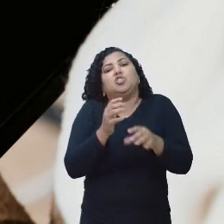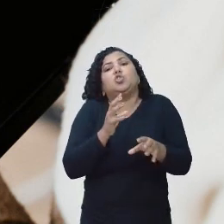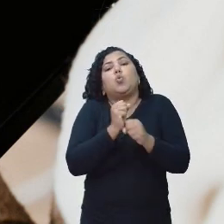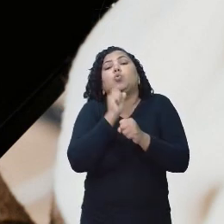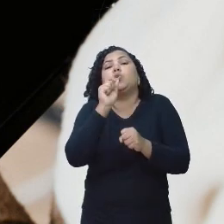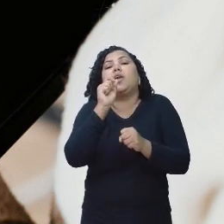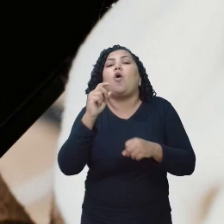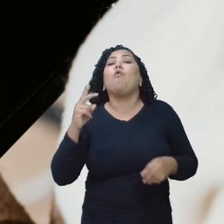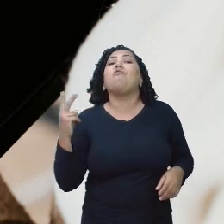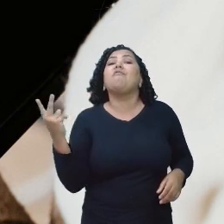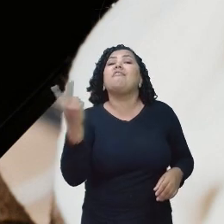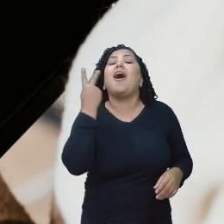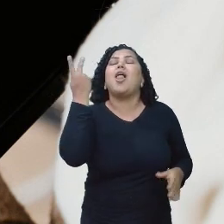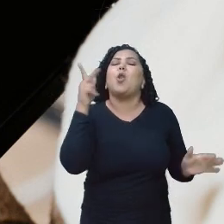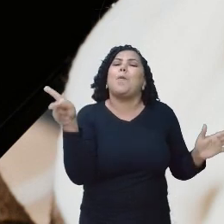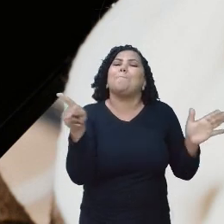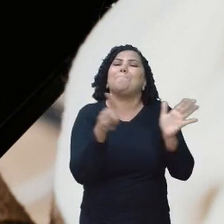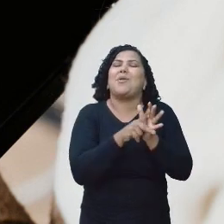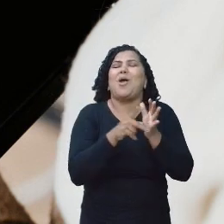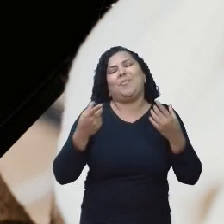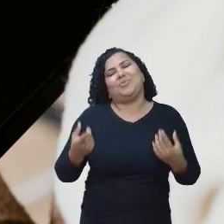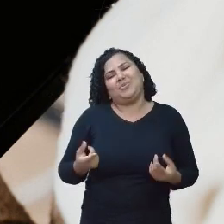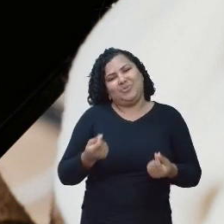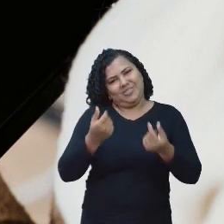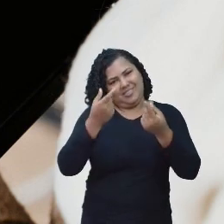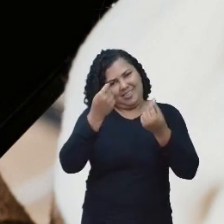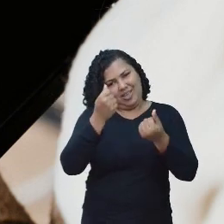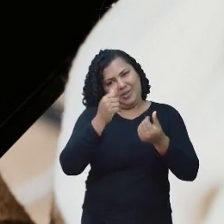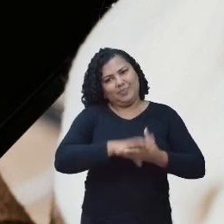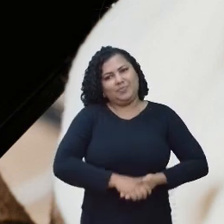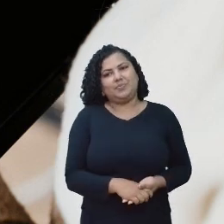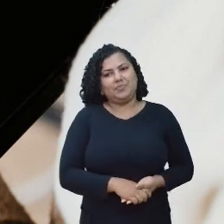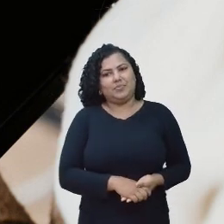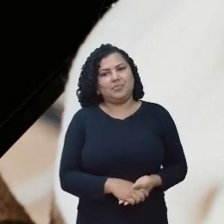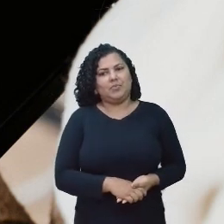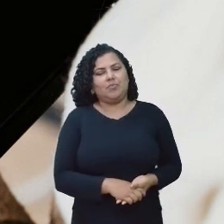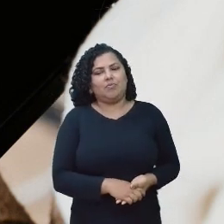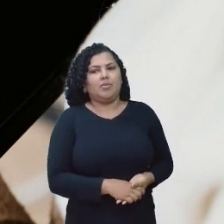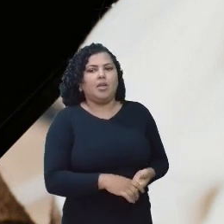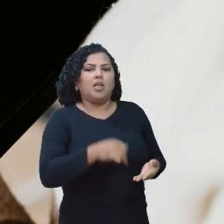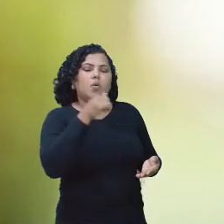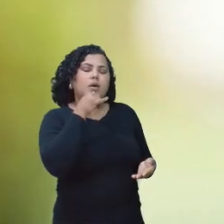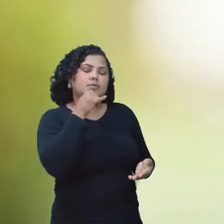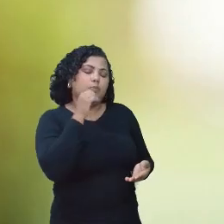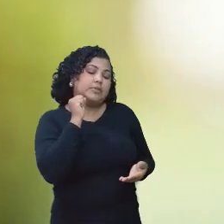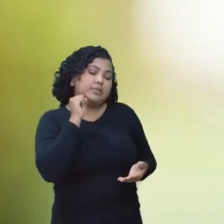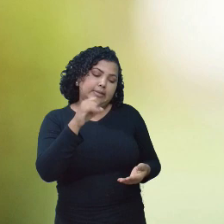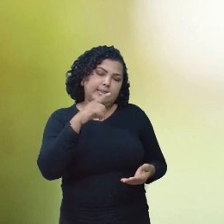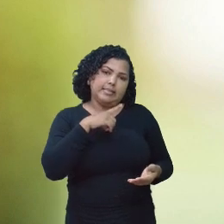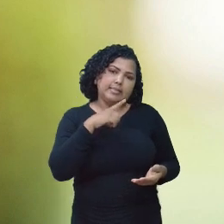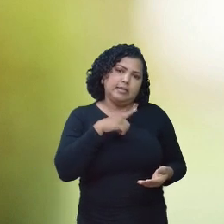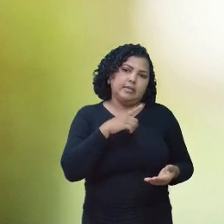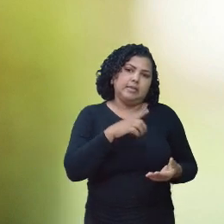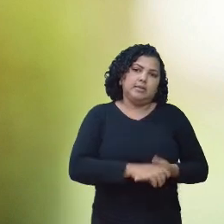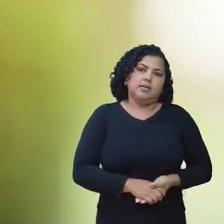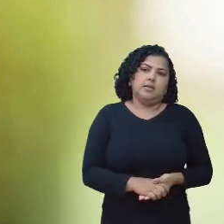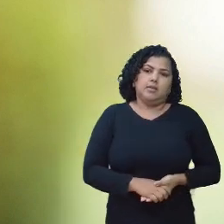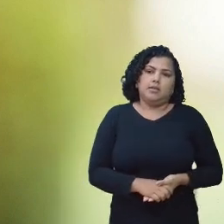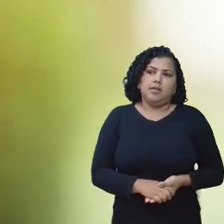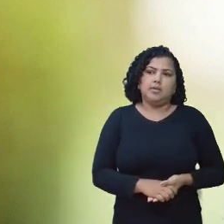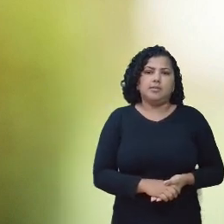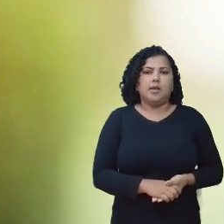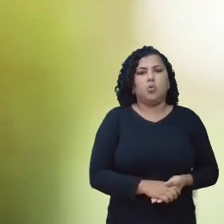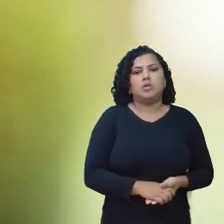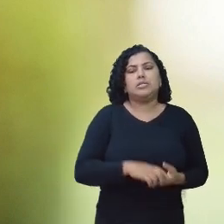o valor do dinheiro, certo? Ou seja, se está lá no seu bolso, você diz, eu estou